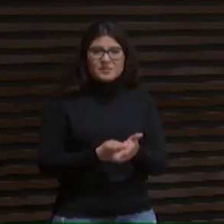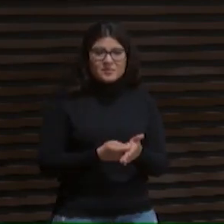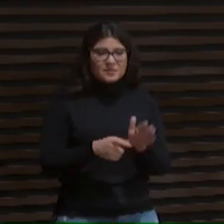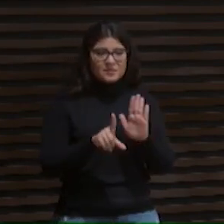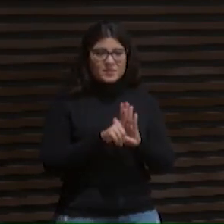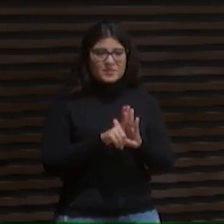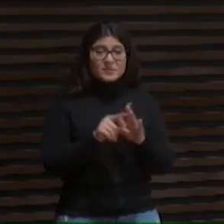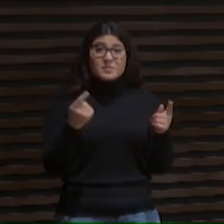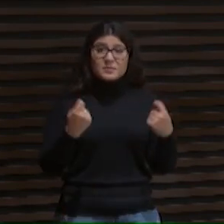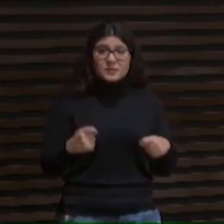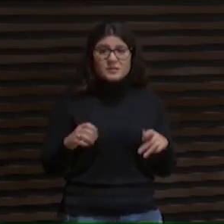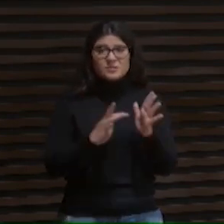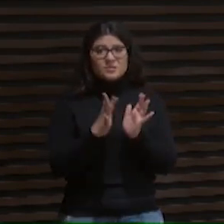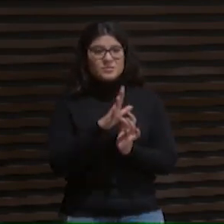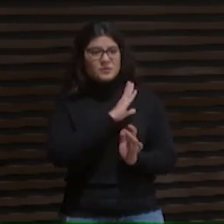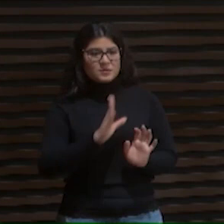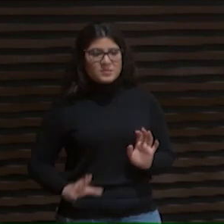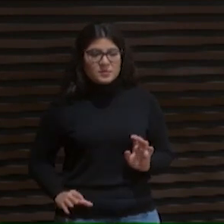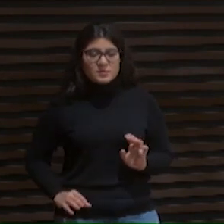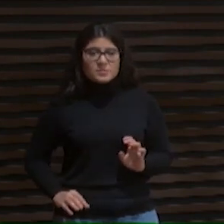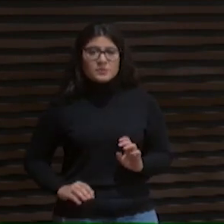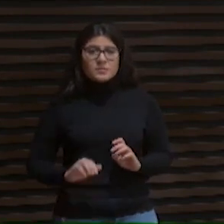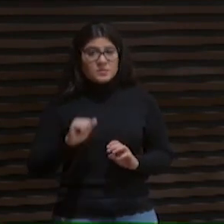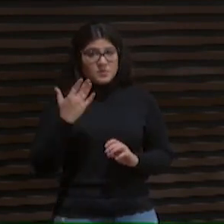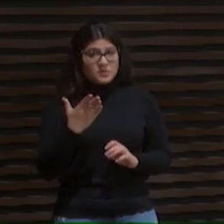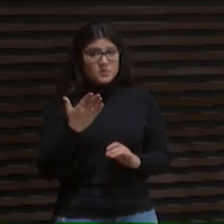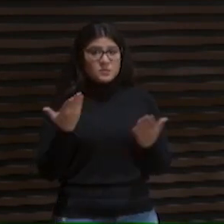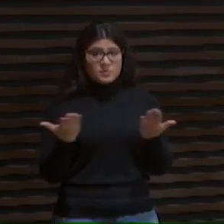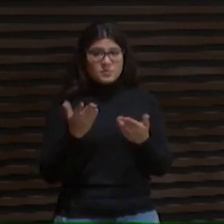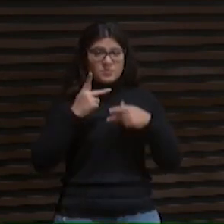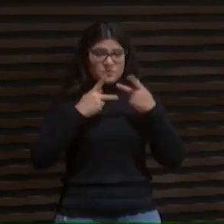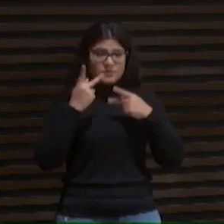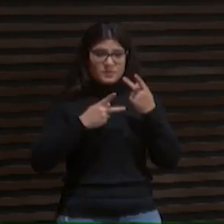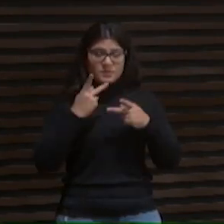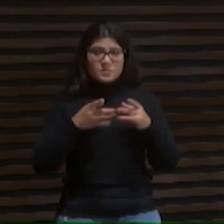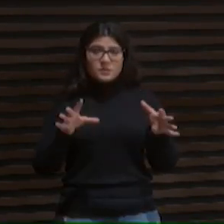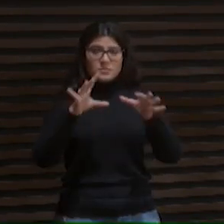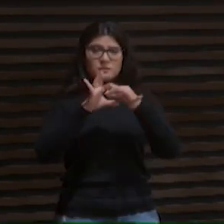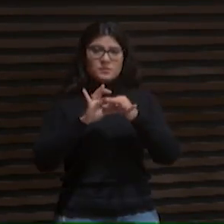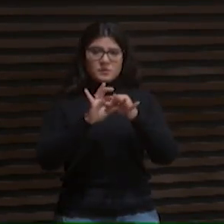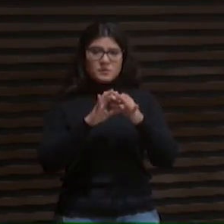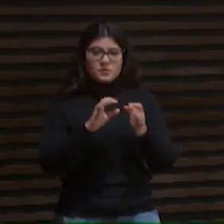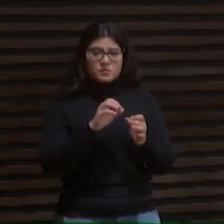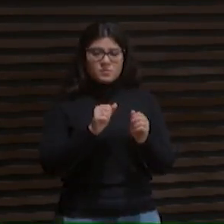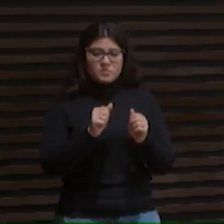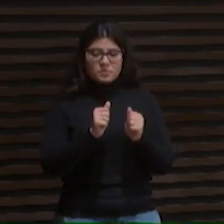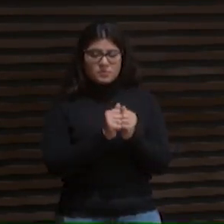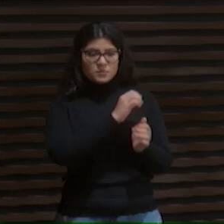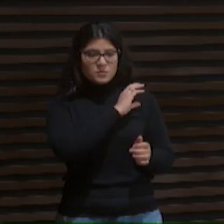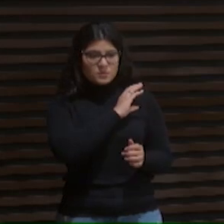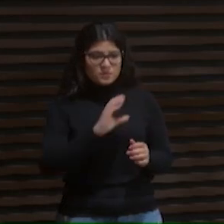Cristo. Então, ele agora está falando da união com Cristo, no versículo 20, da